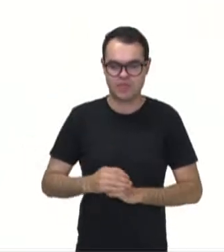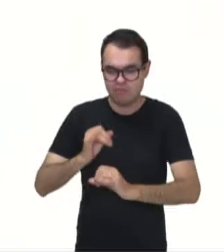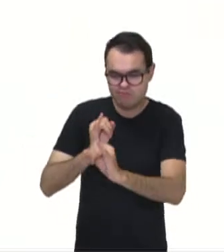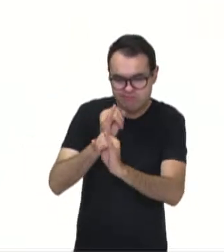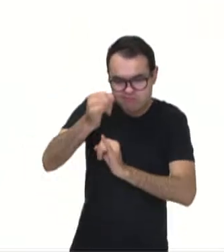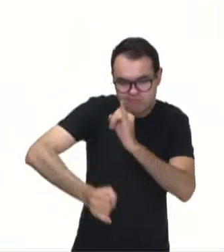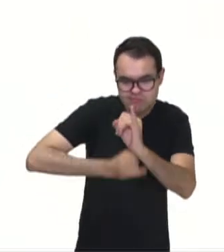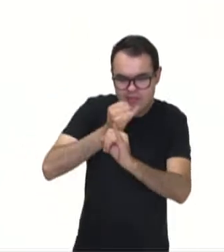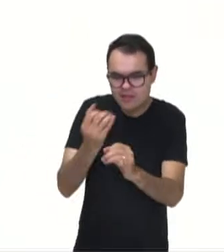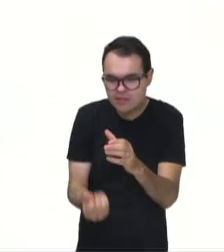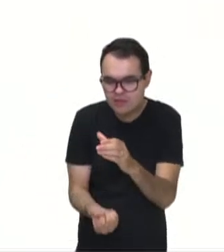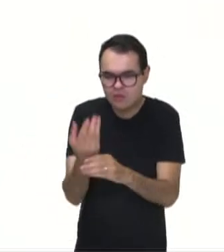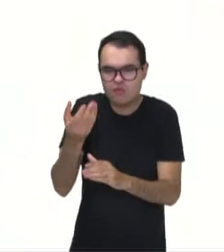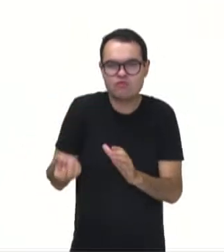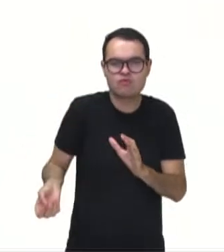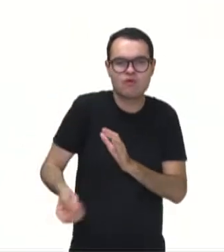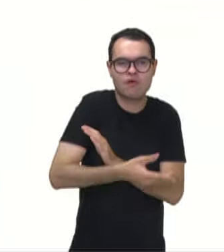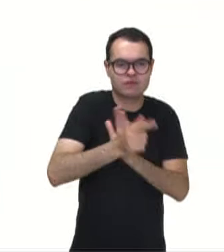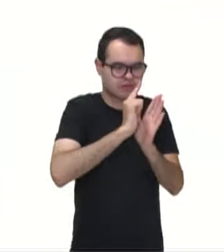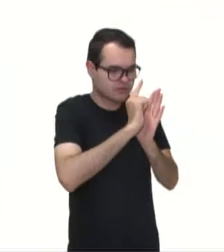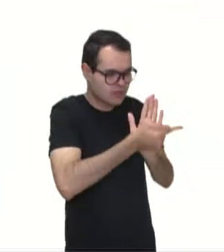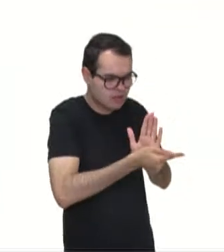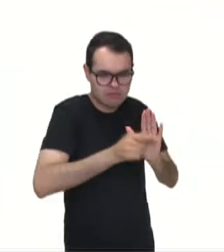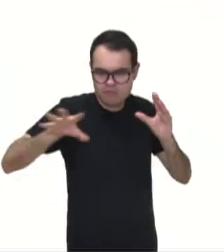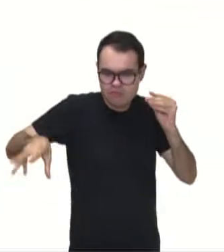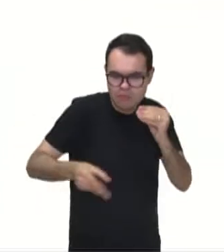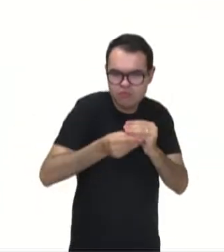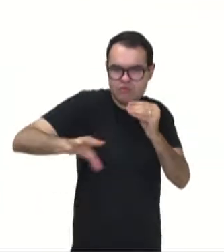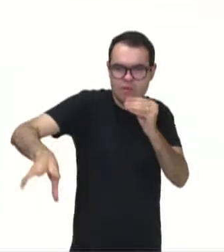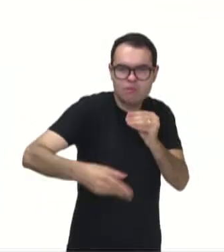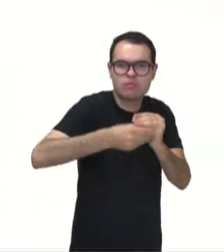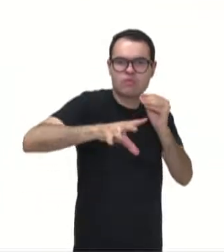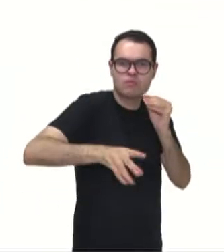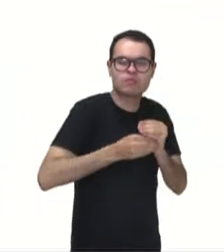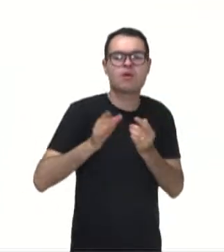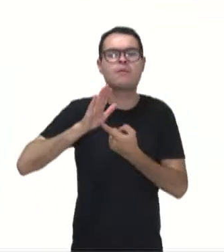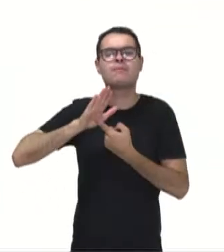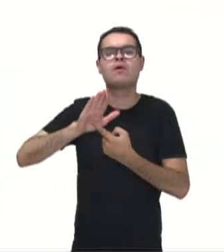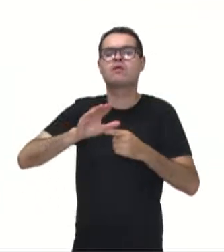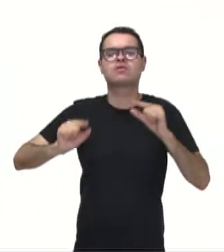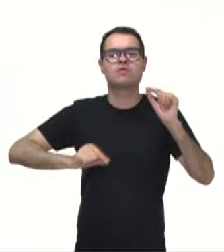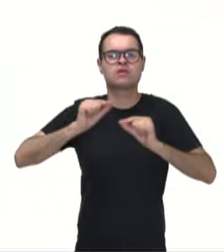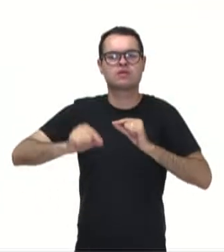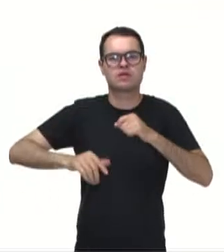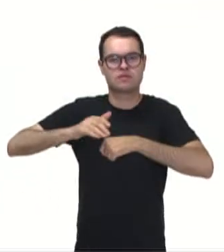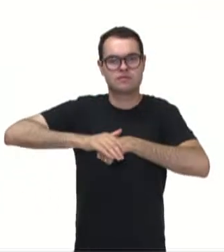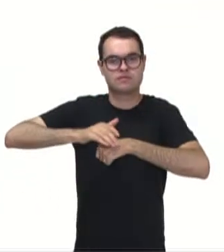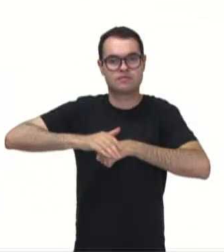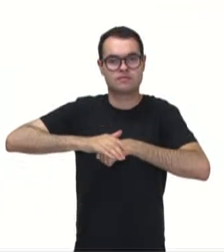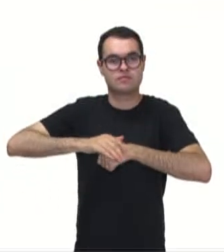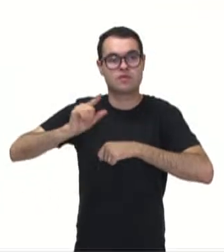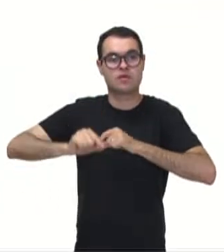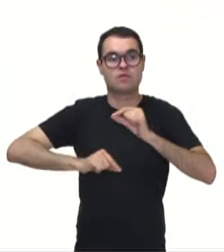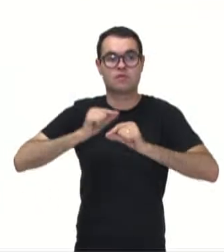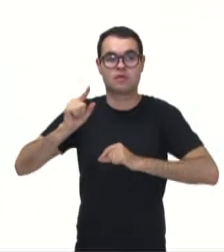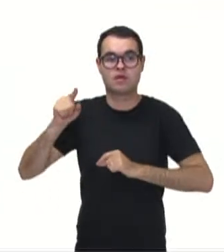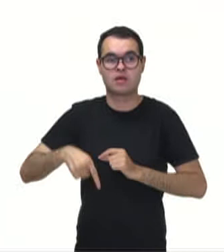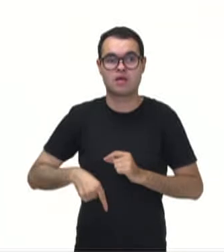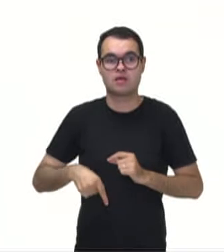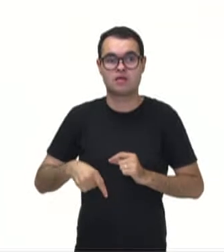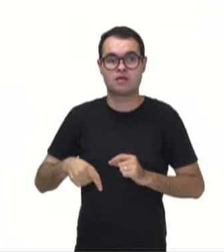creando nuevos géneros y cambiando otros, demostrando que están al servicio de los hablantes e de